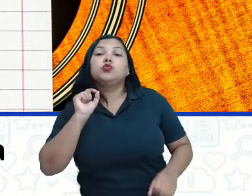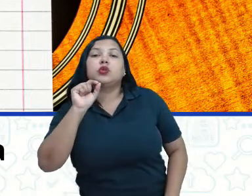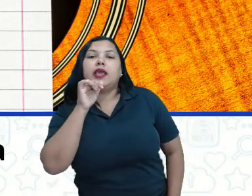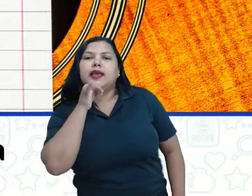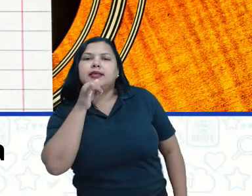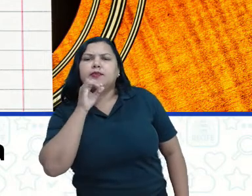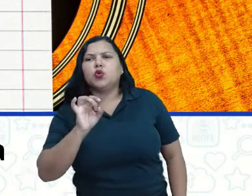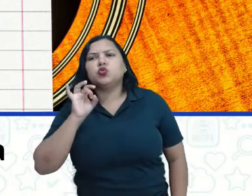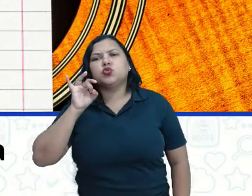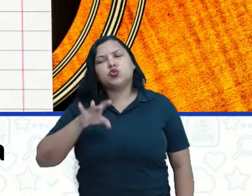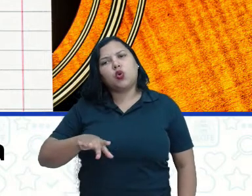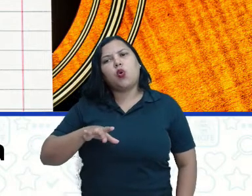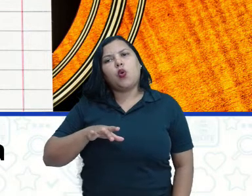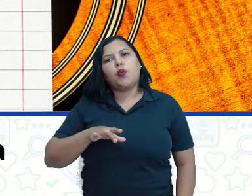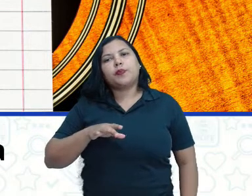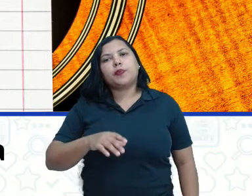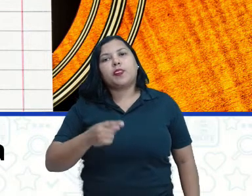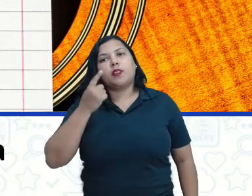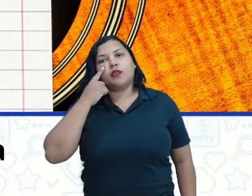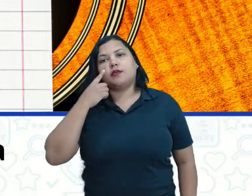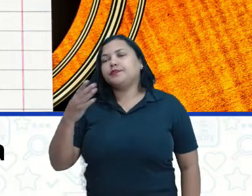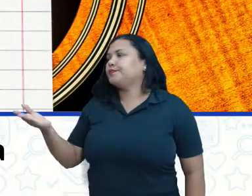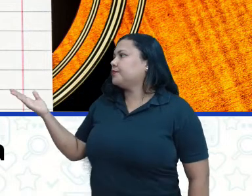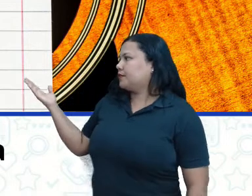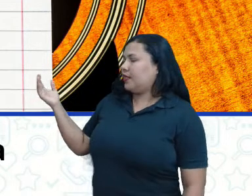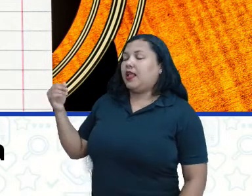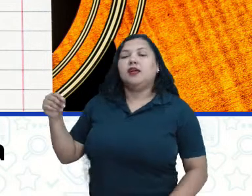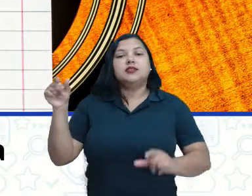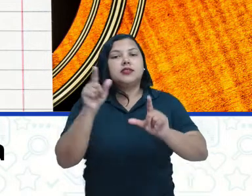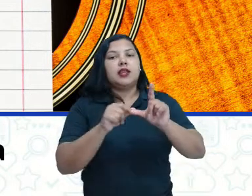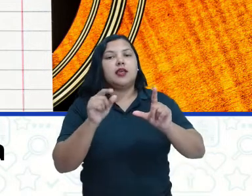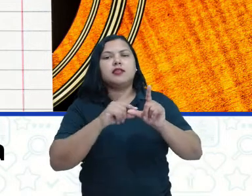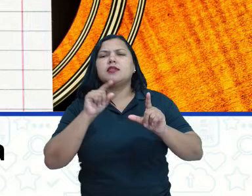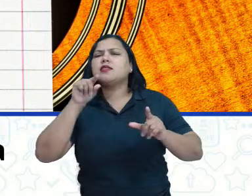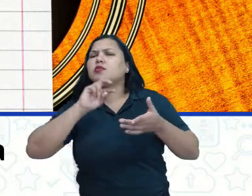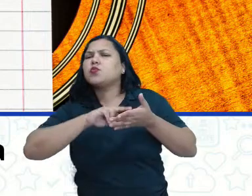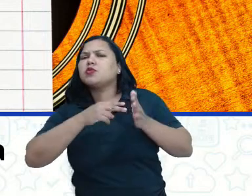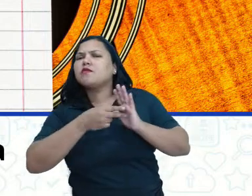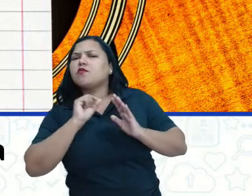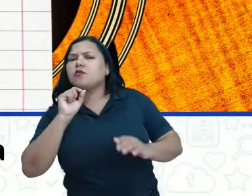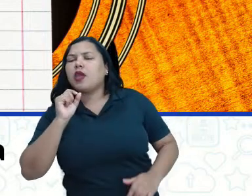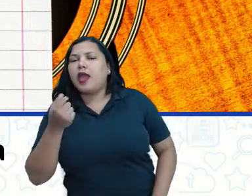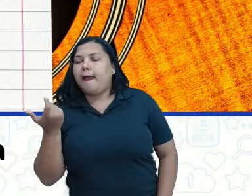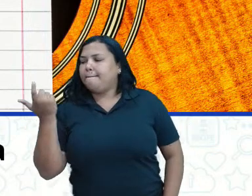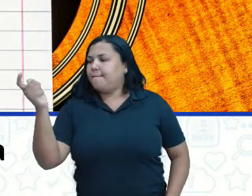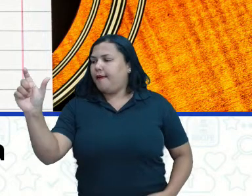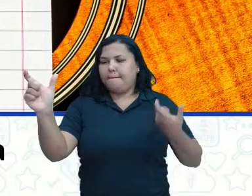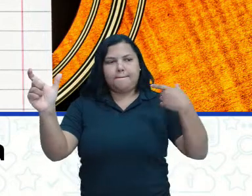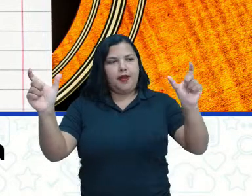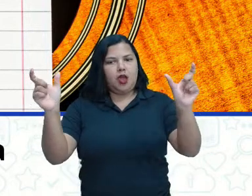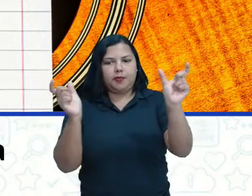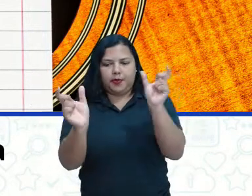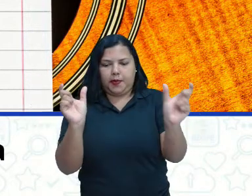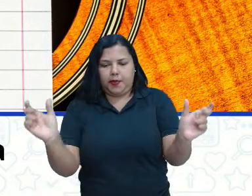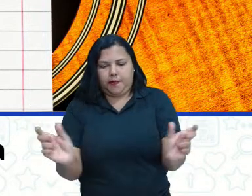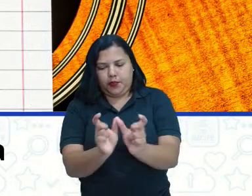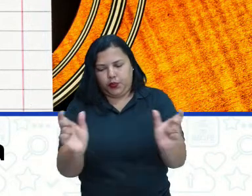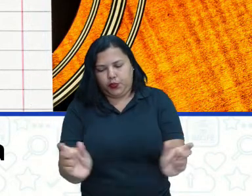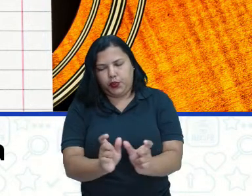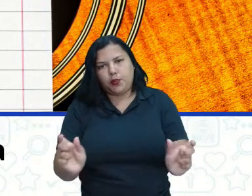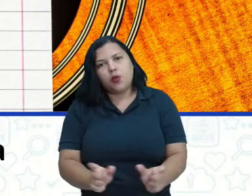Pode ser songwriter também. Então vamos lá. Letras são palavras que formam uma canção, né?